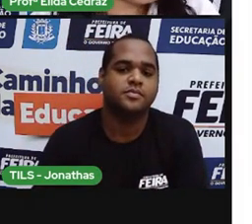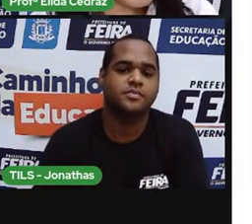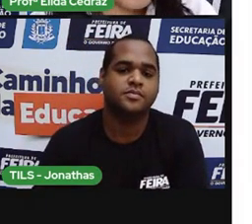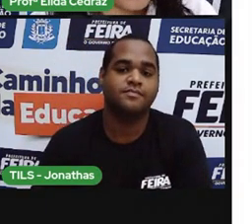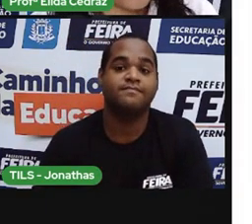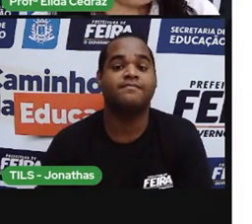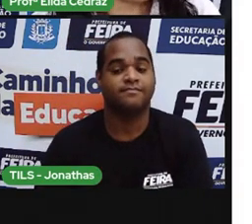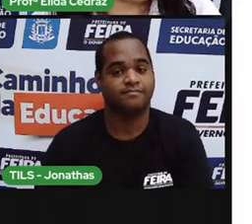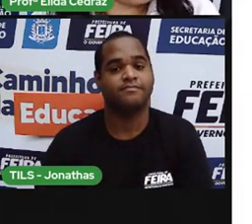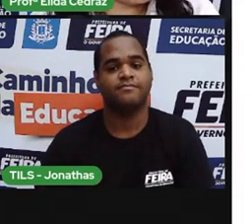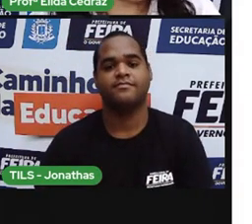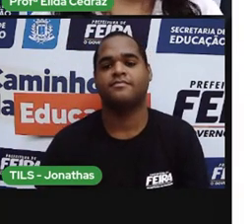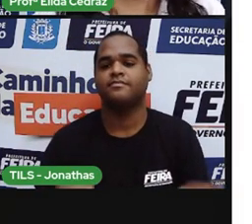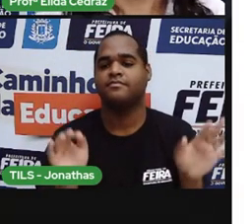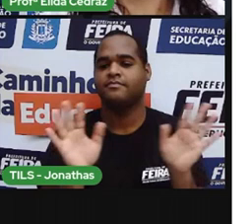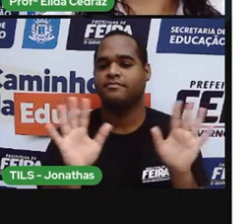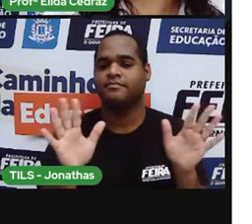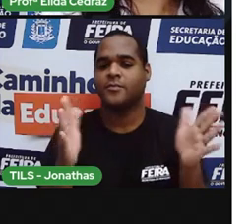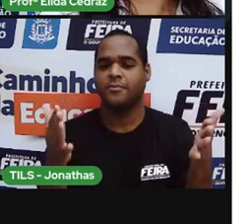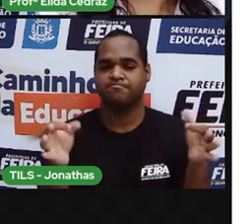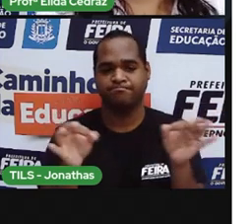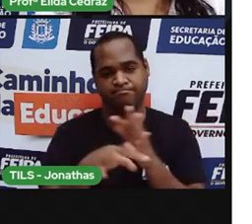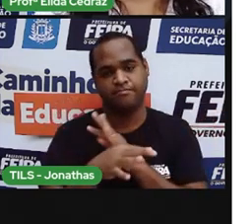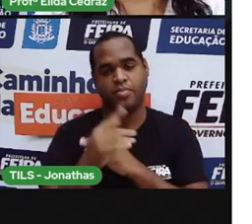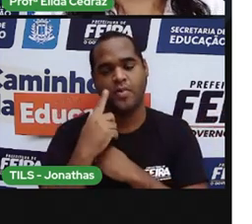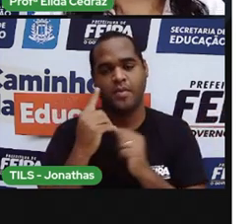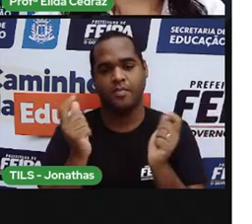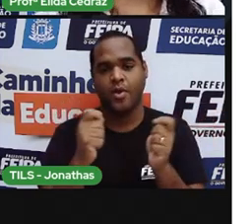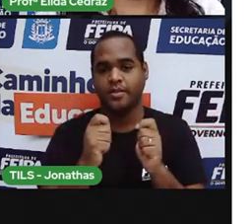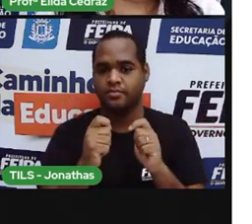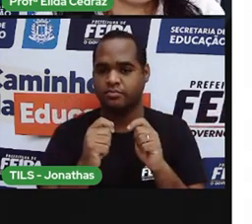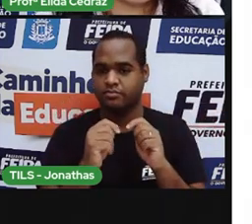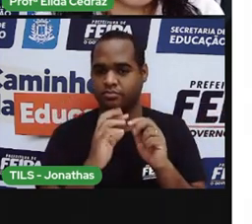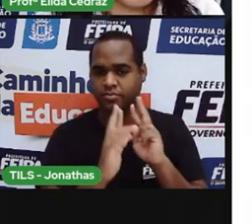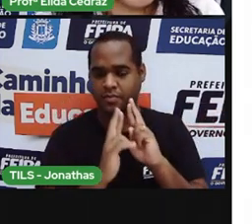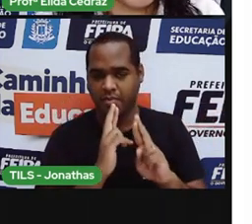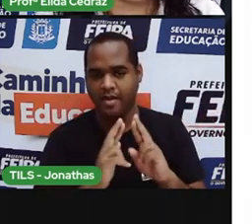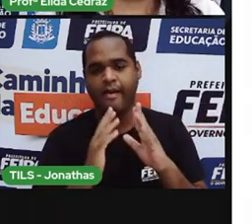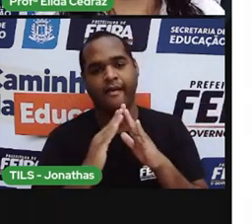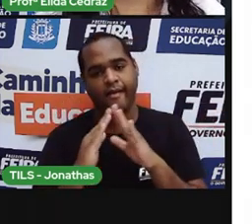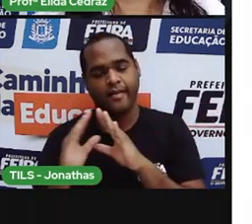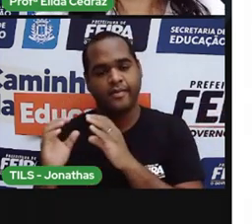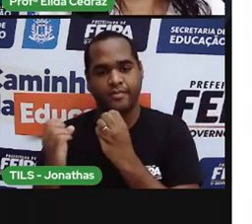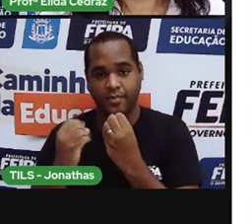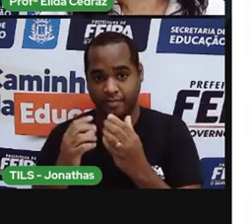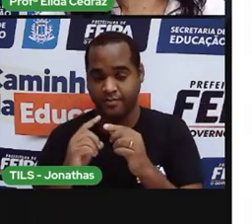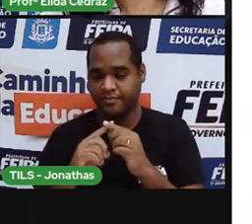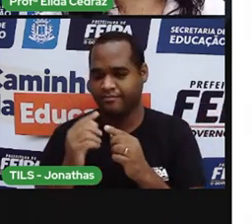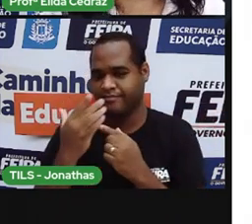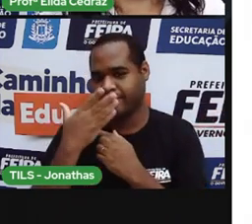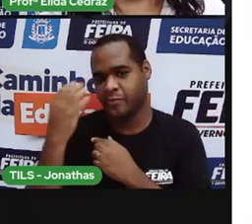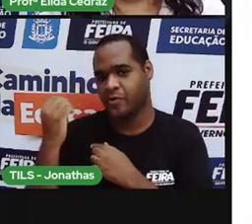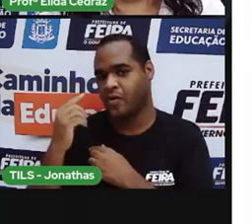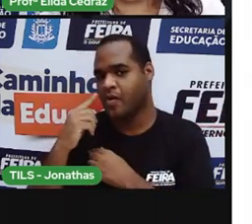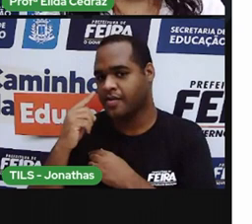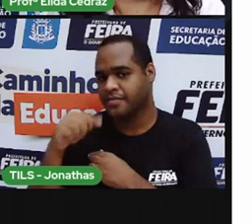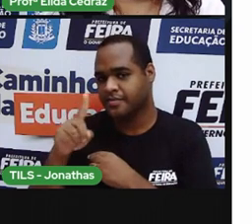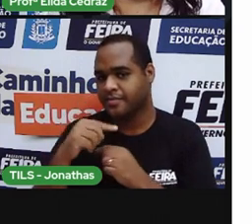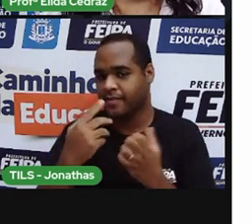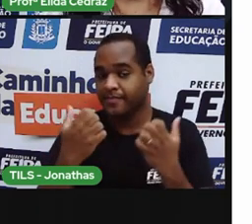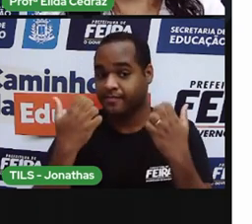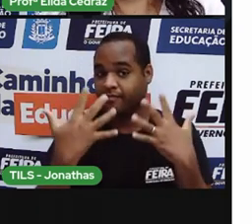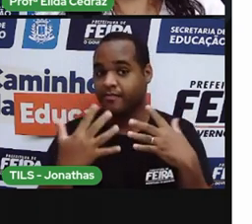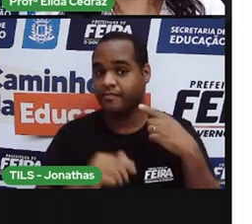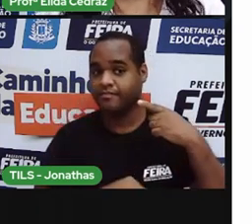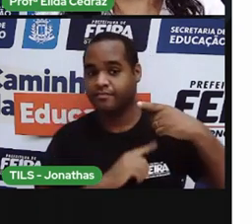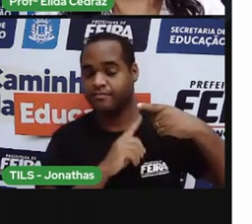Por hoje é só. Agora você poderá realizar suas atividades em casa. E não esqueça do que nós estudamos